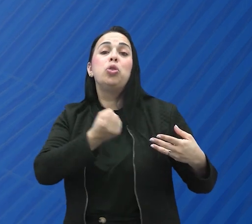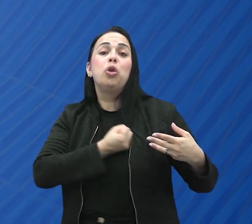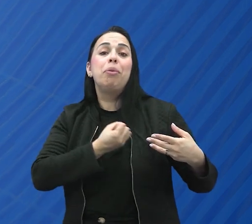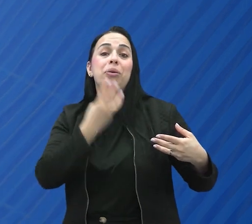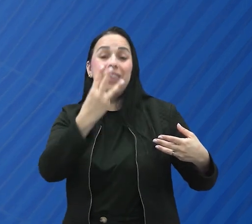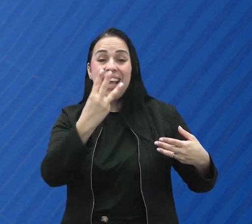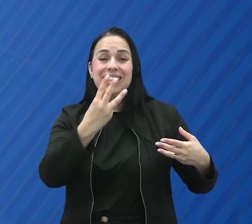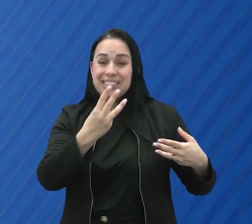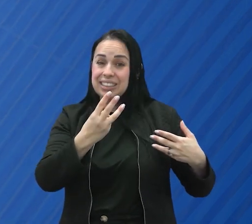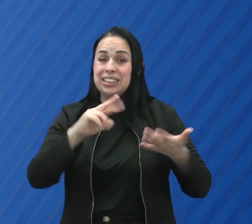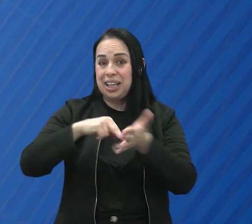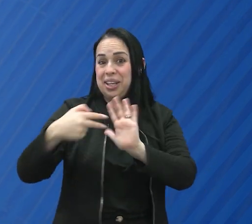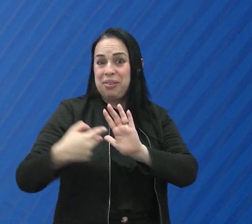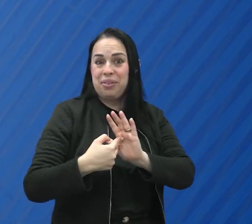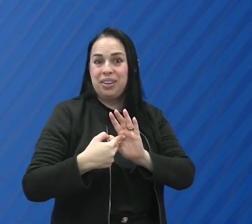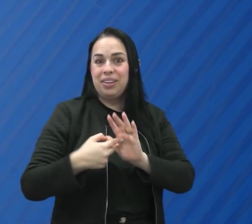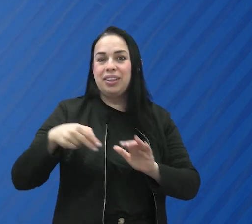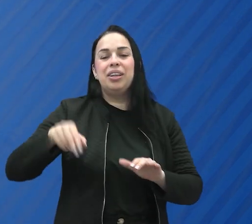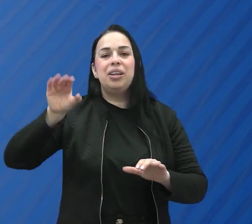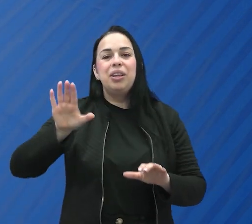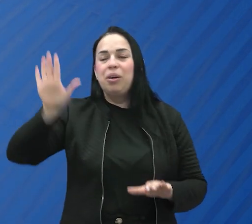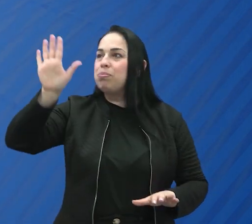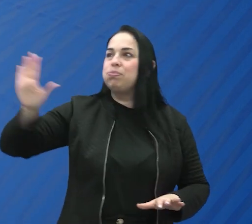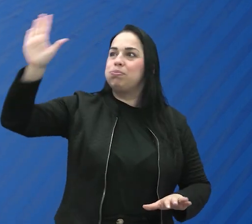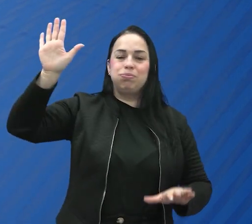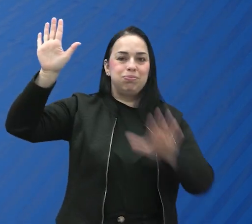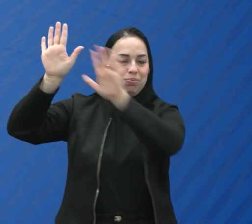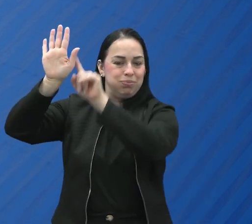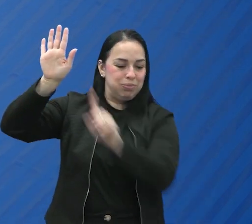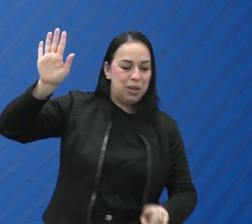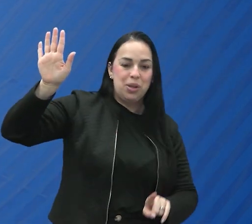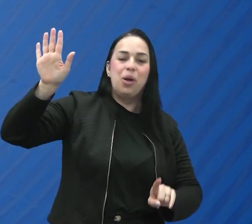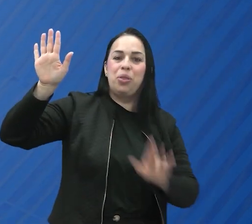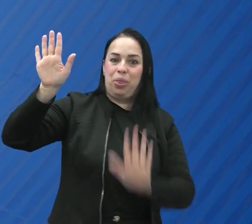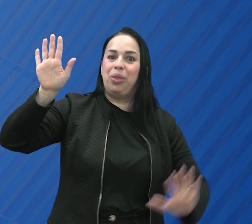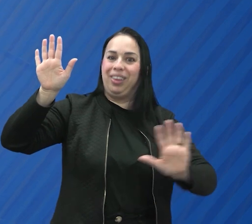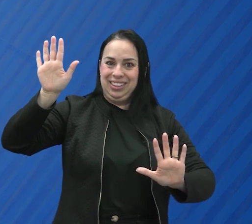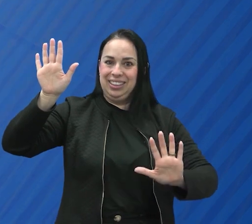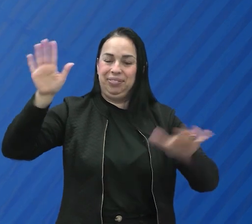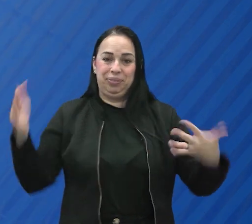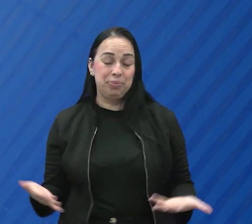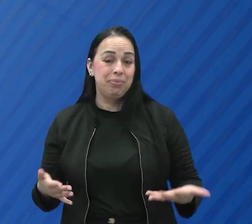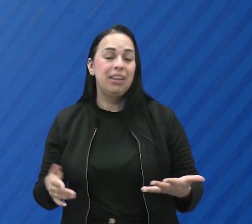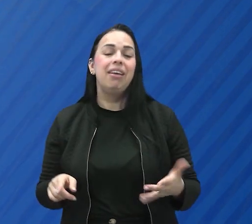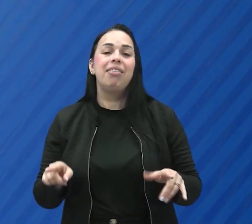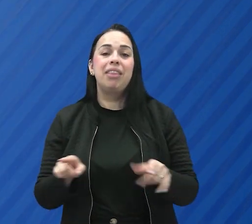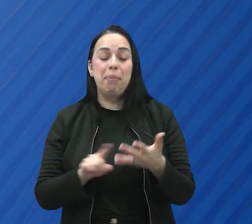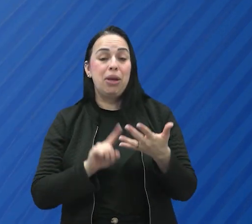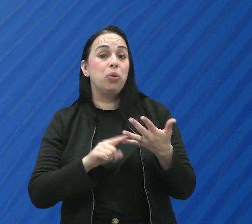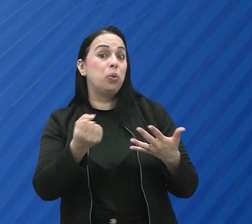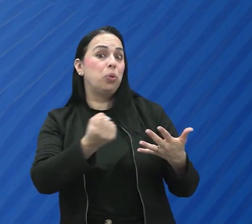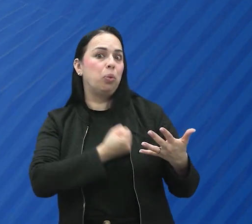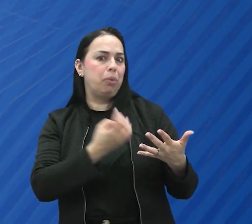as diagonais, que ligam noroeste ao sudeste ou nordeste ao sudoeste. Já as estradas que têm o